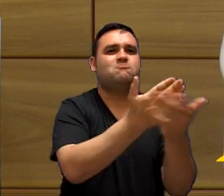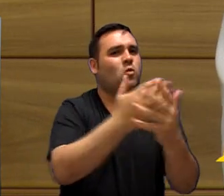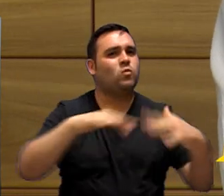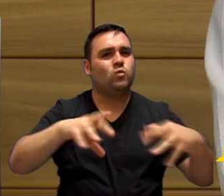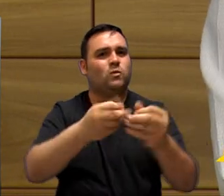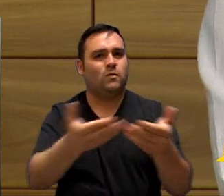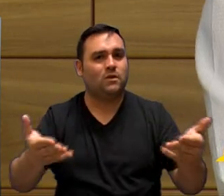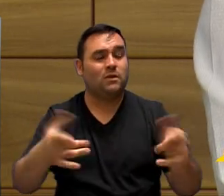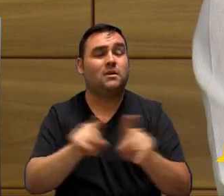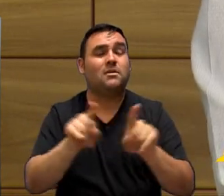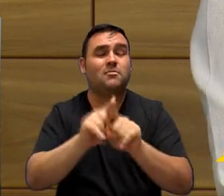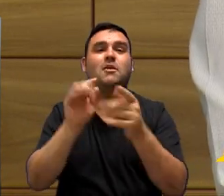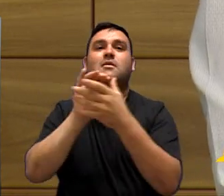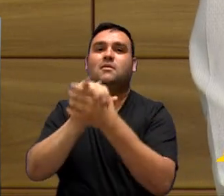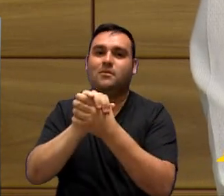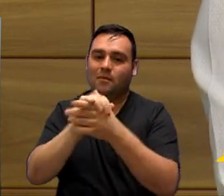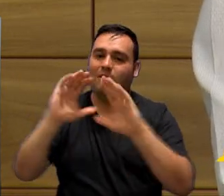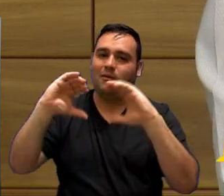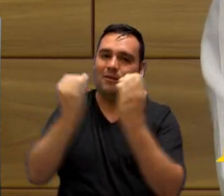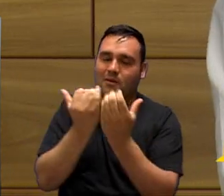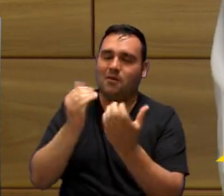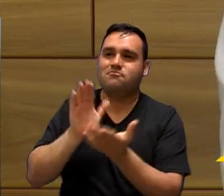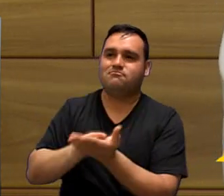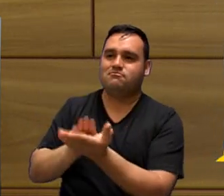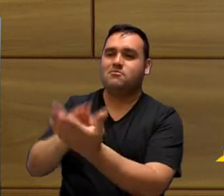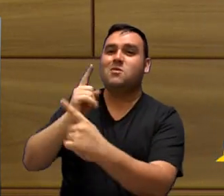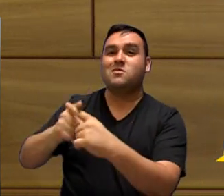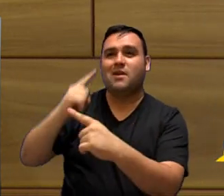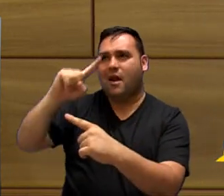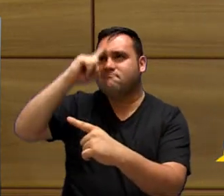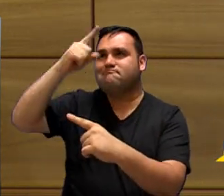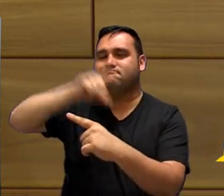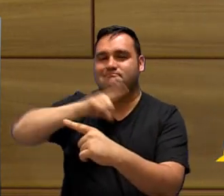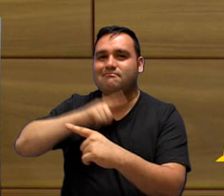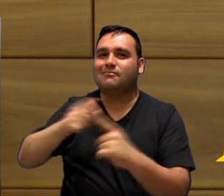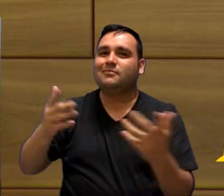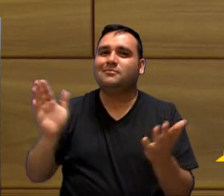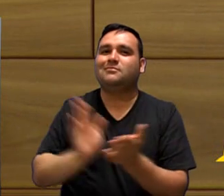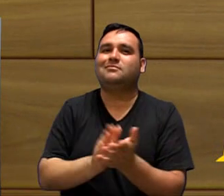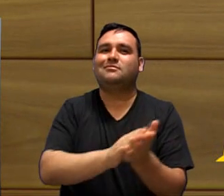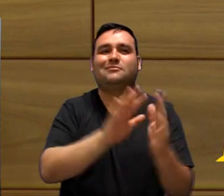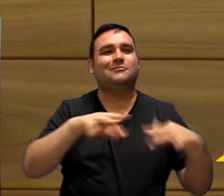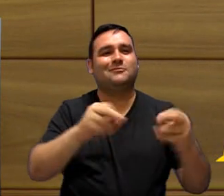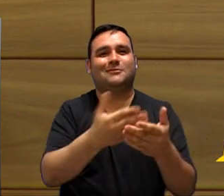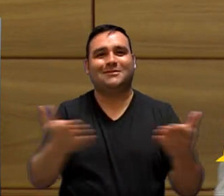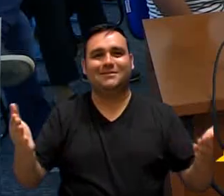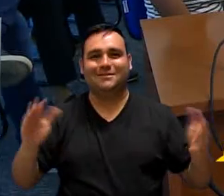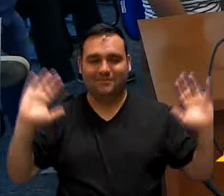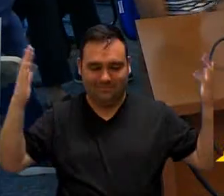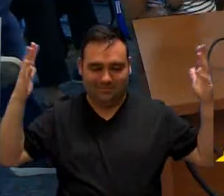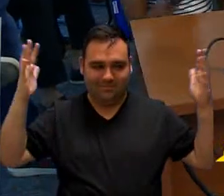vocês e também os cumprimentos da Câmara Municipal pela iniciativa. Parabéns a todos e a todas.